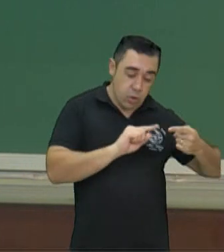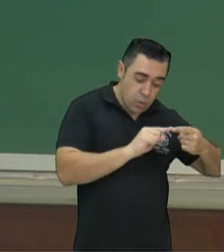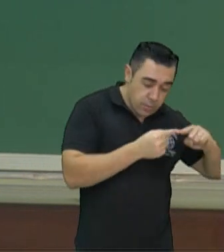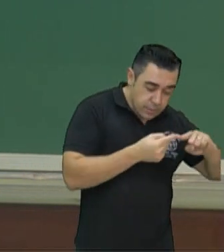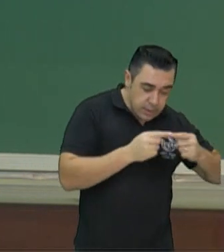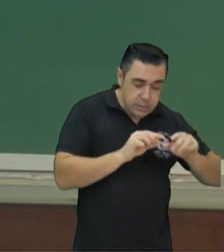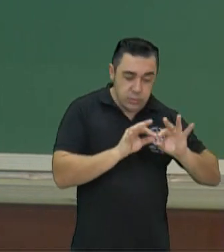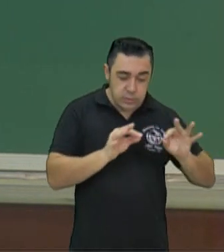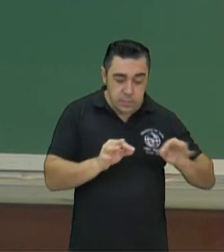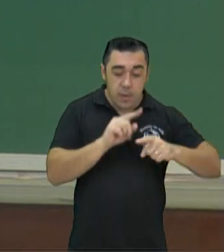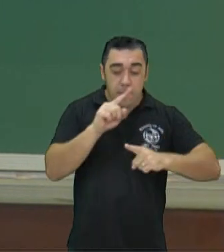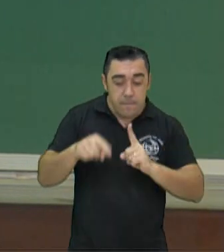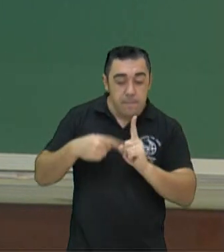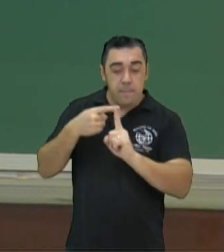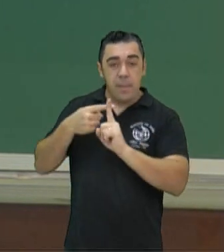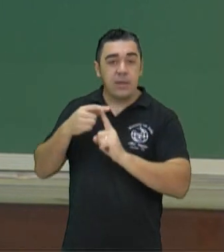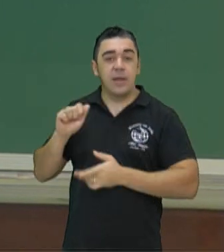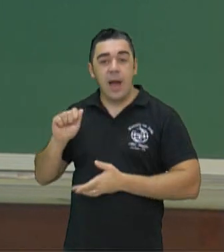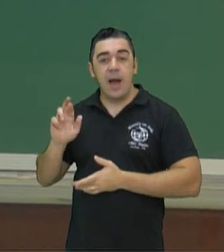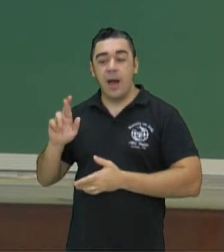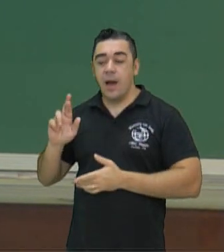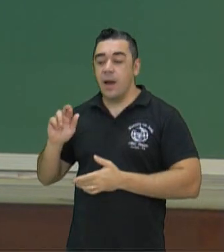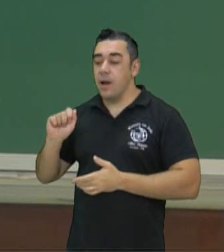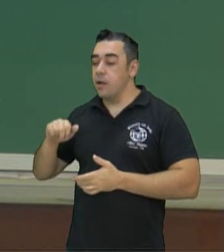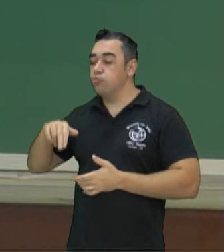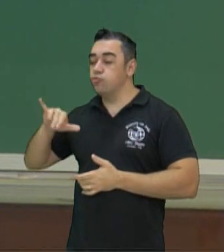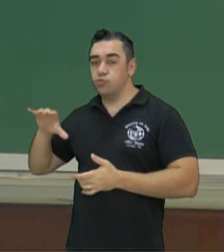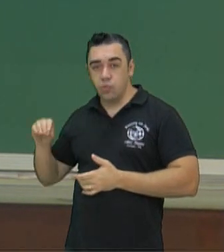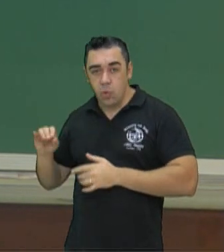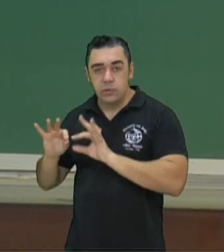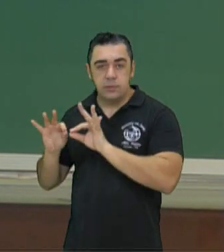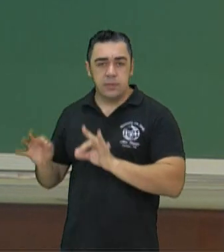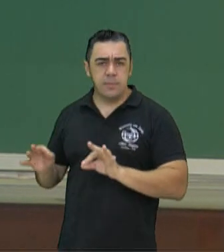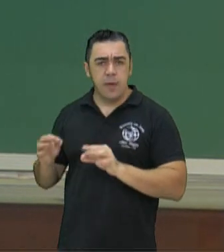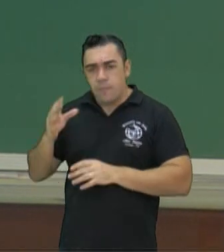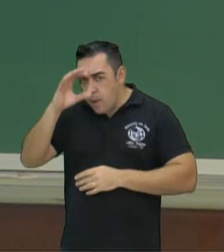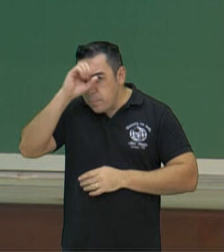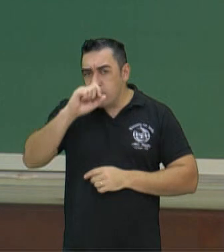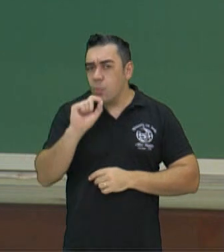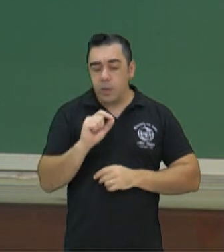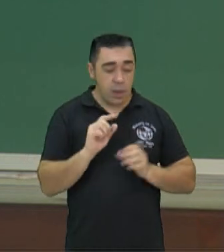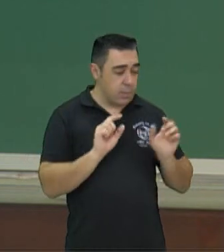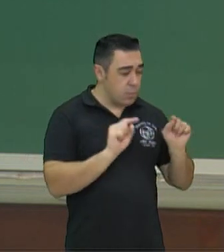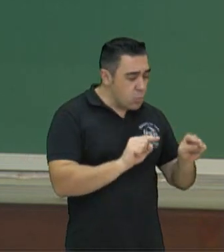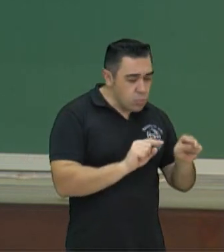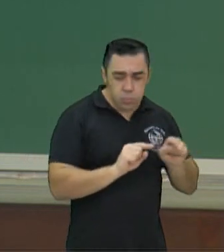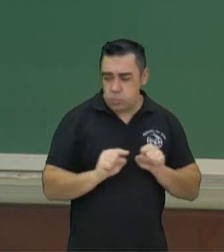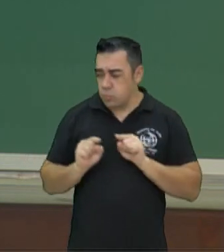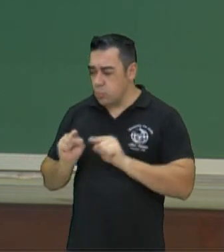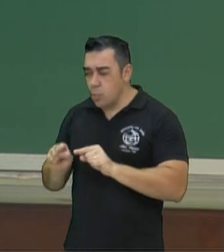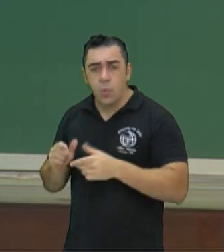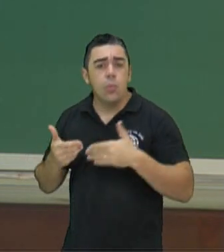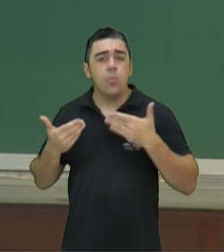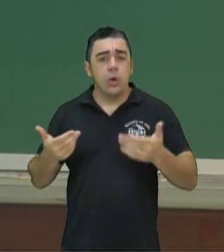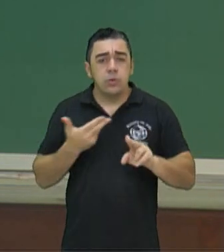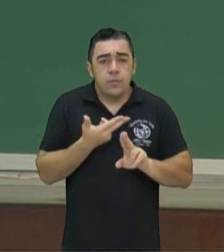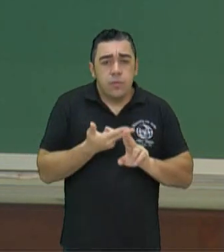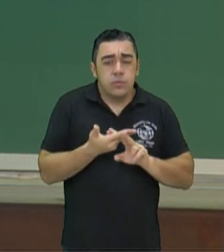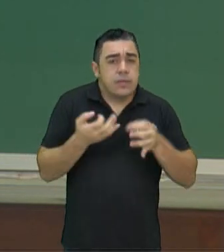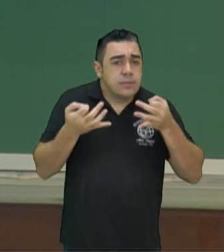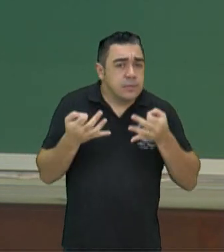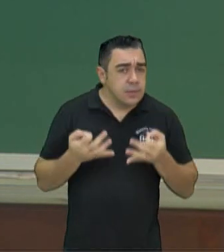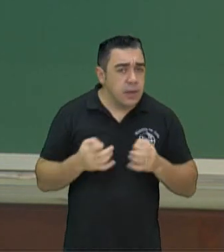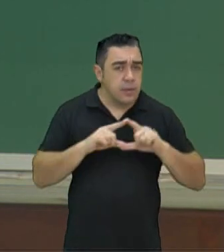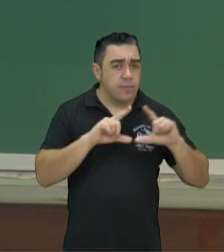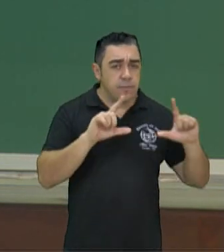combinação simples e arranjo simples. Vamos aprender a distinguir quando que eu uso um e quando que eu